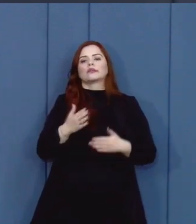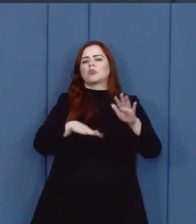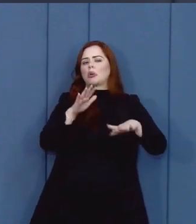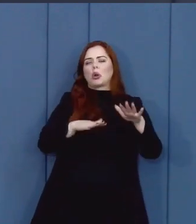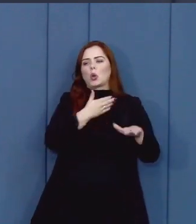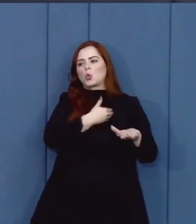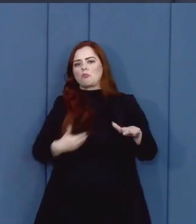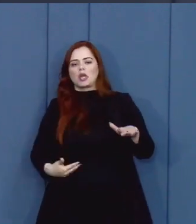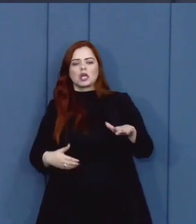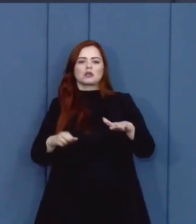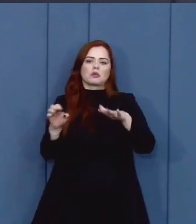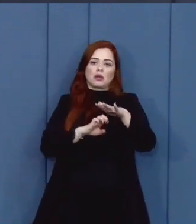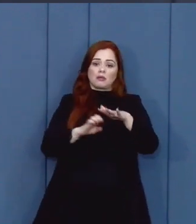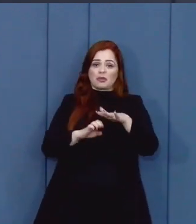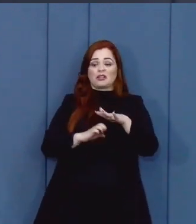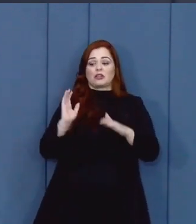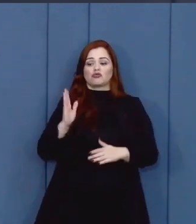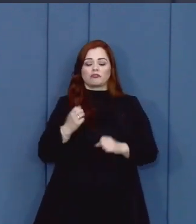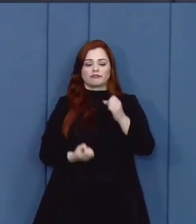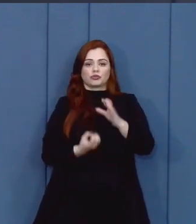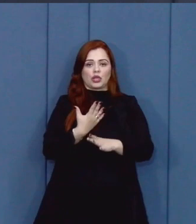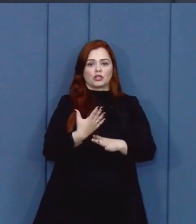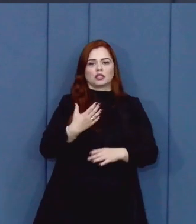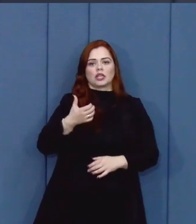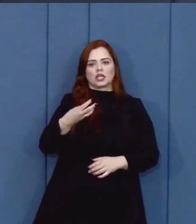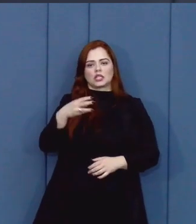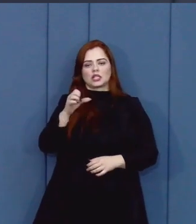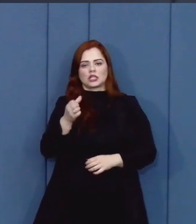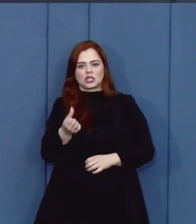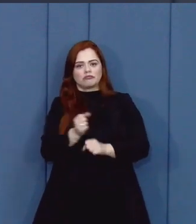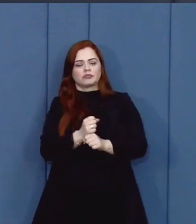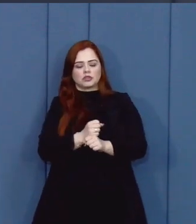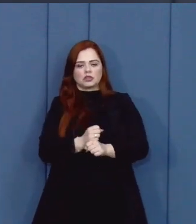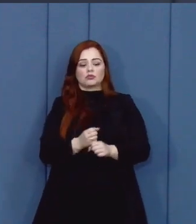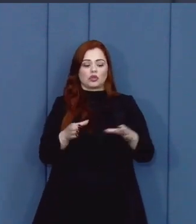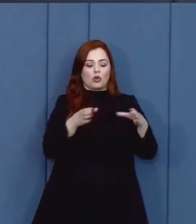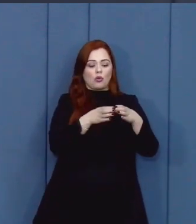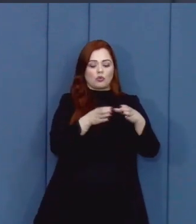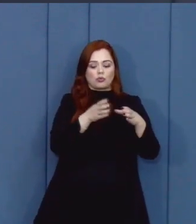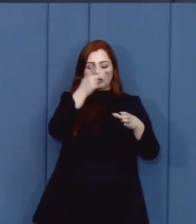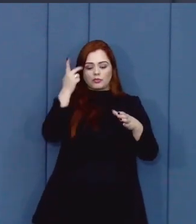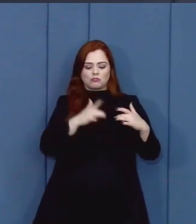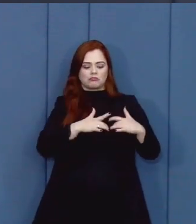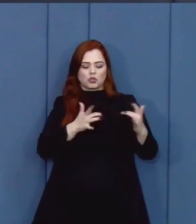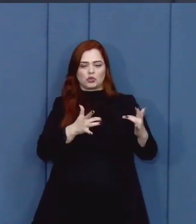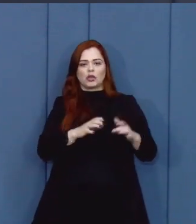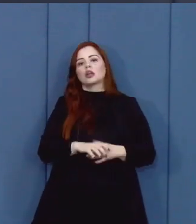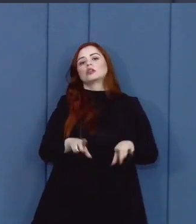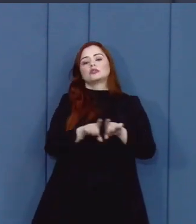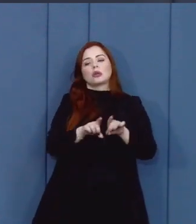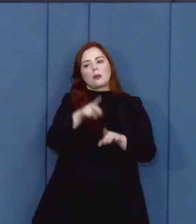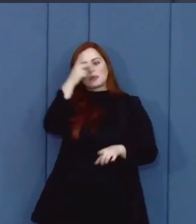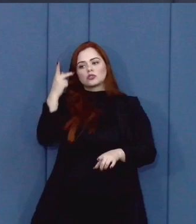empresas, fundada há 36 anos. Então, inicialmente, por um grupo de voluntários, ela é mantida por um grupo de